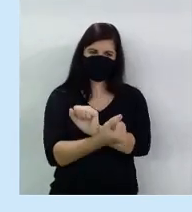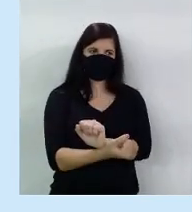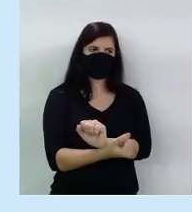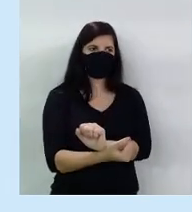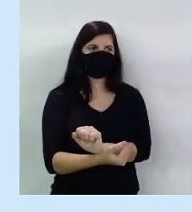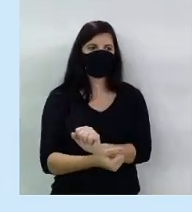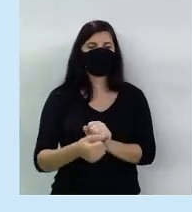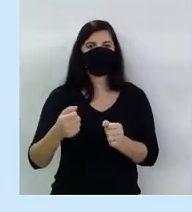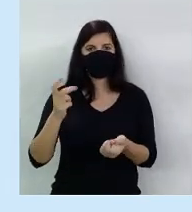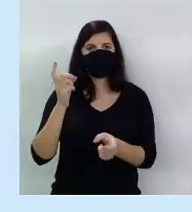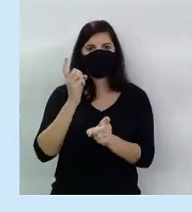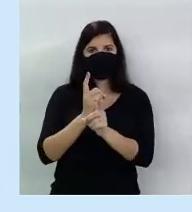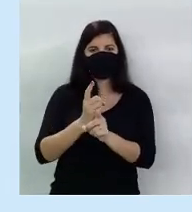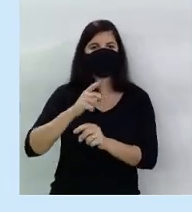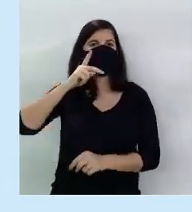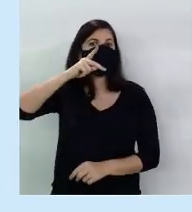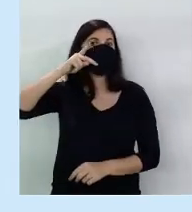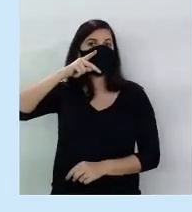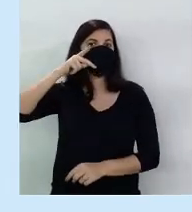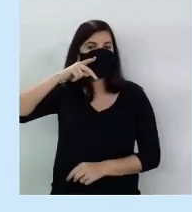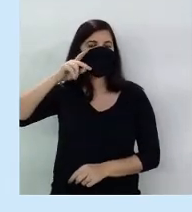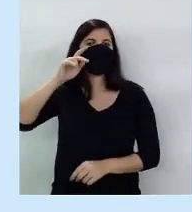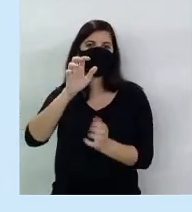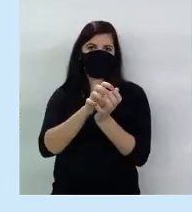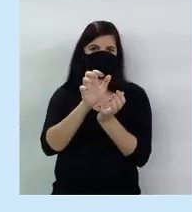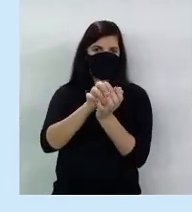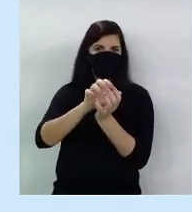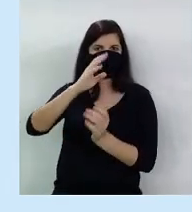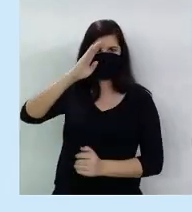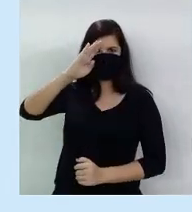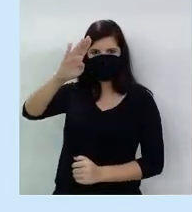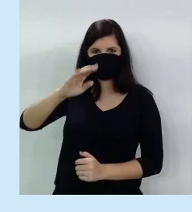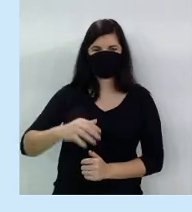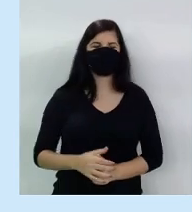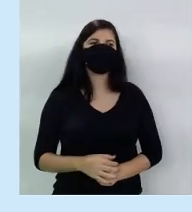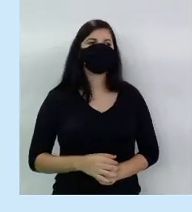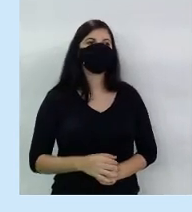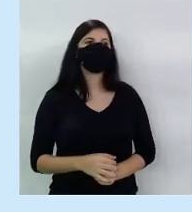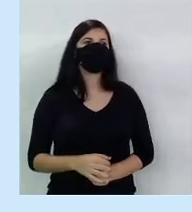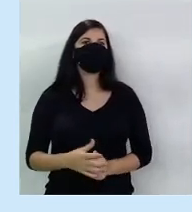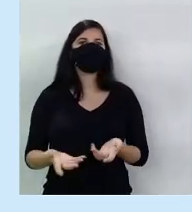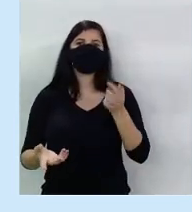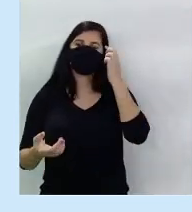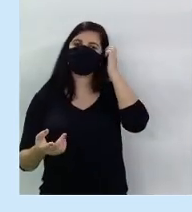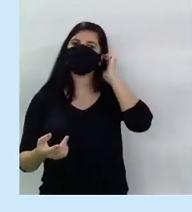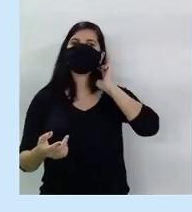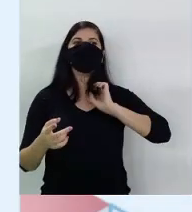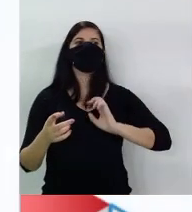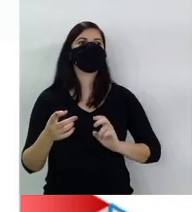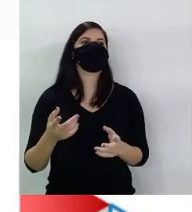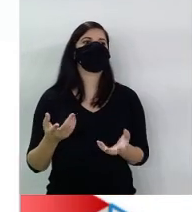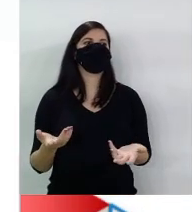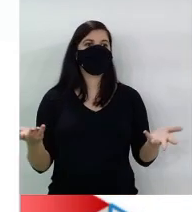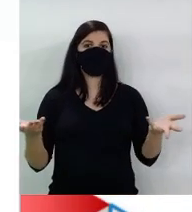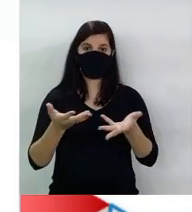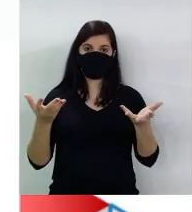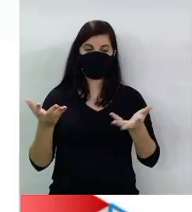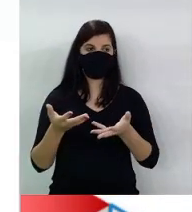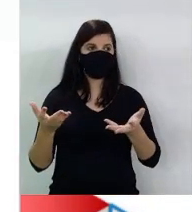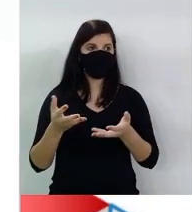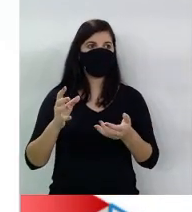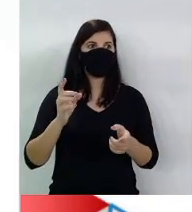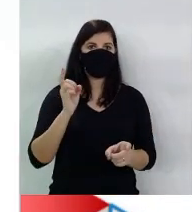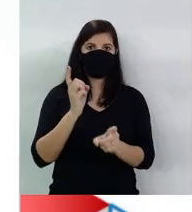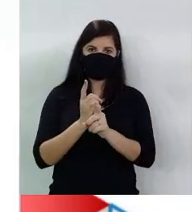aqui, muito presente na Paraíba e em Pernambuco. Também observa a seguinte questão na tela. Vejam só,